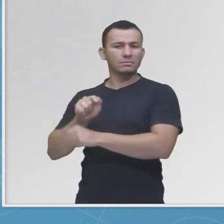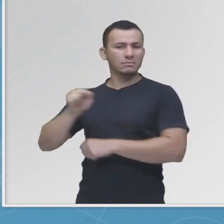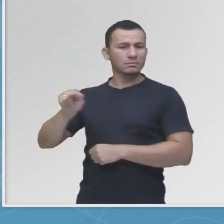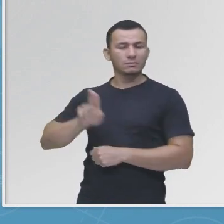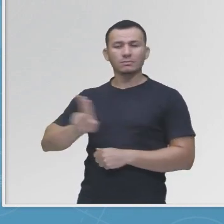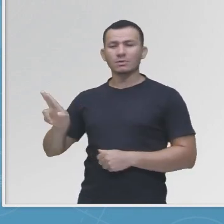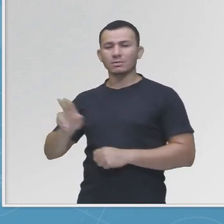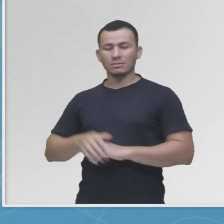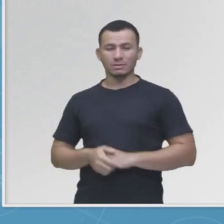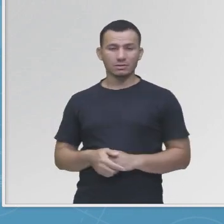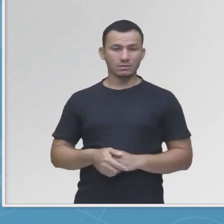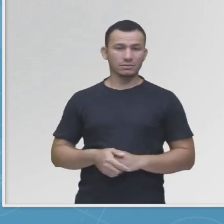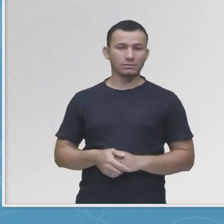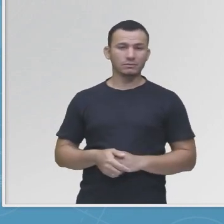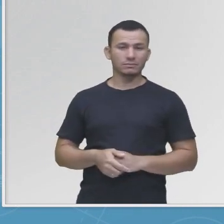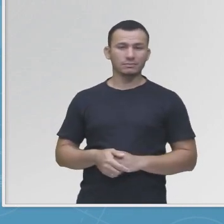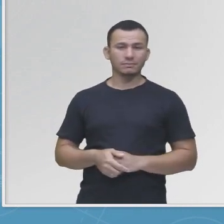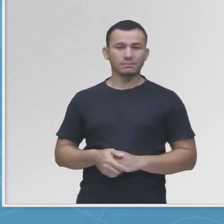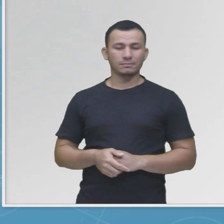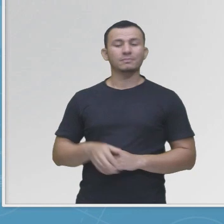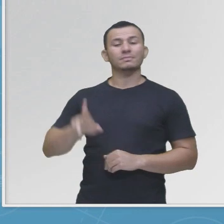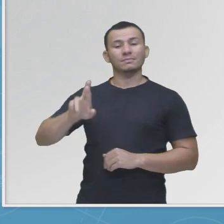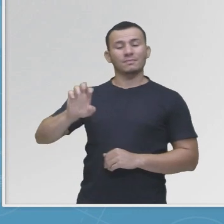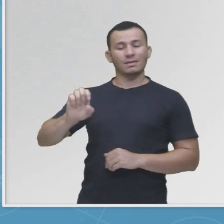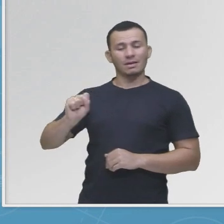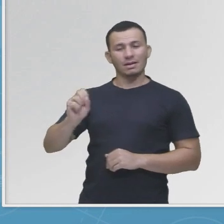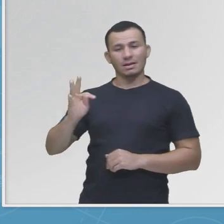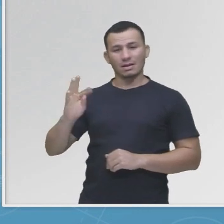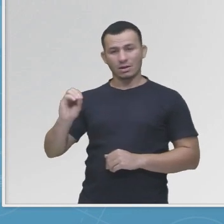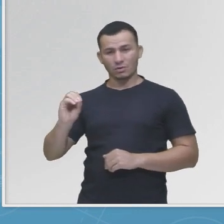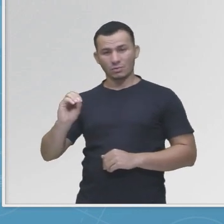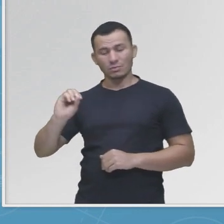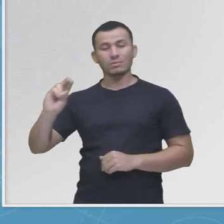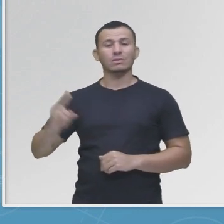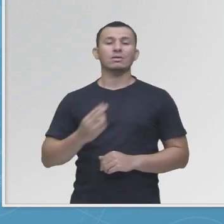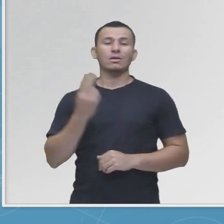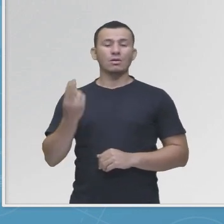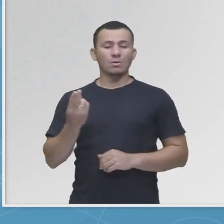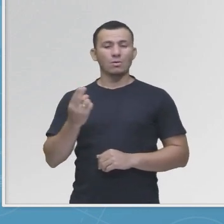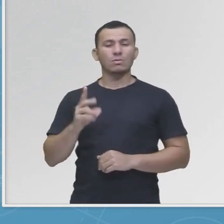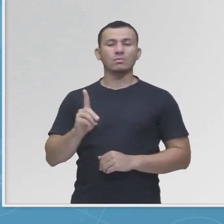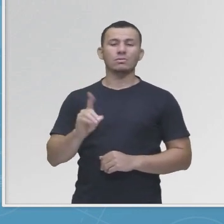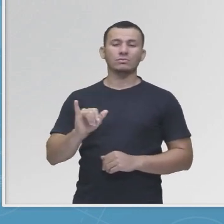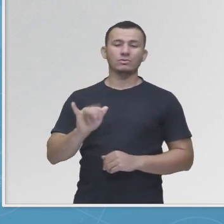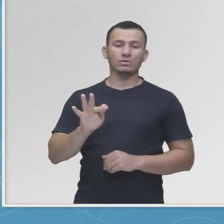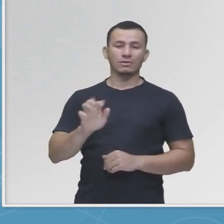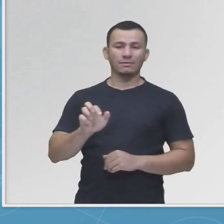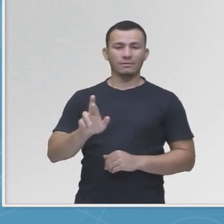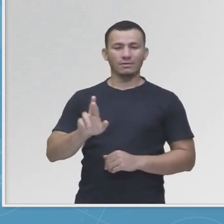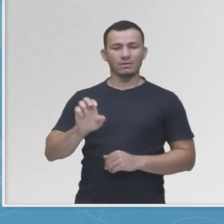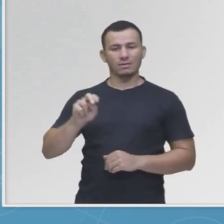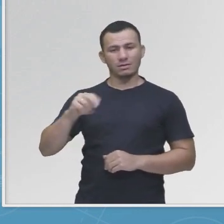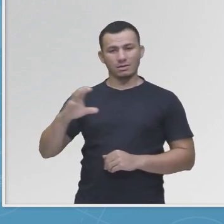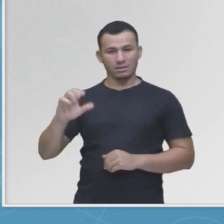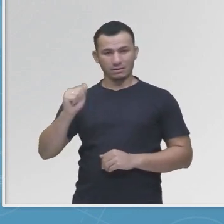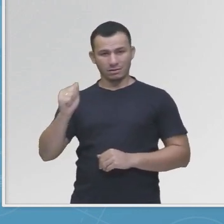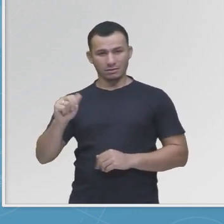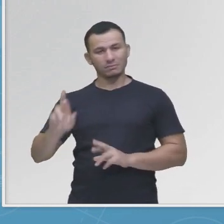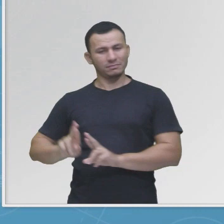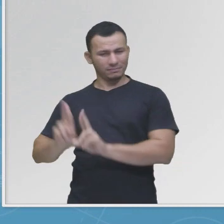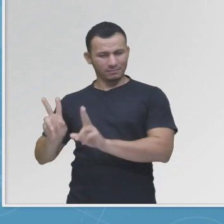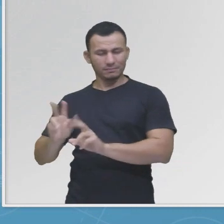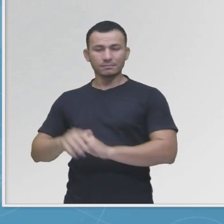nós chamamos de resto ou diferença, perfeito? Então